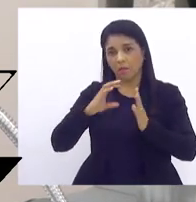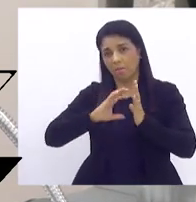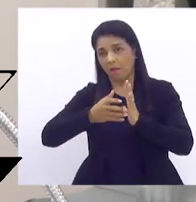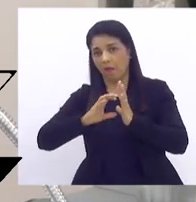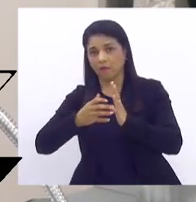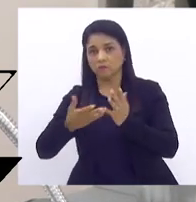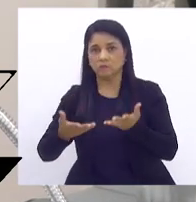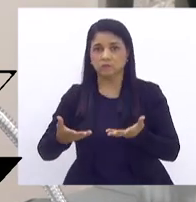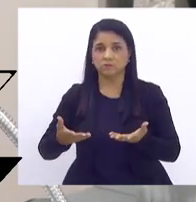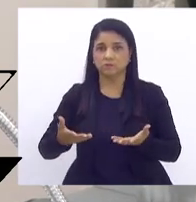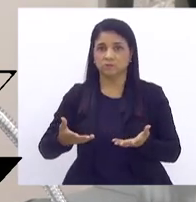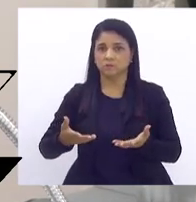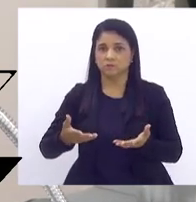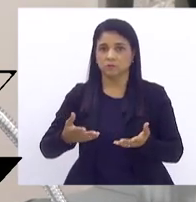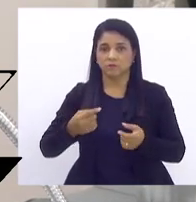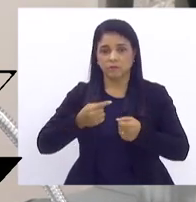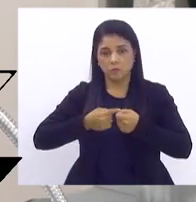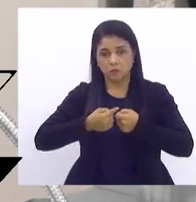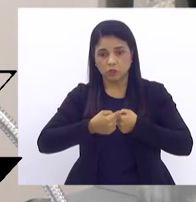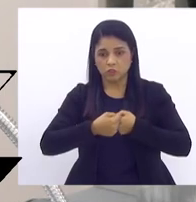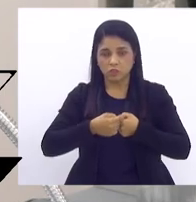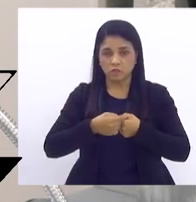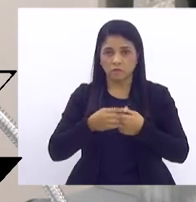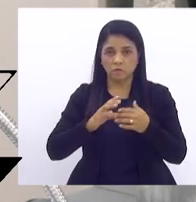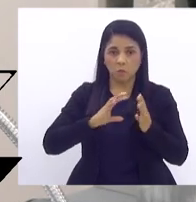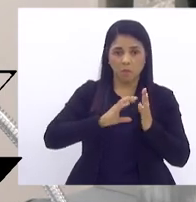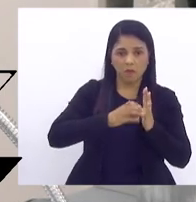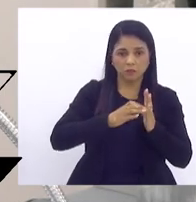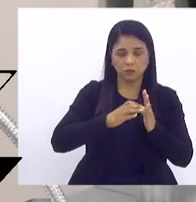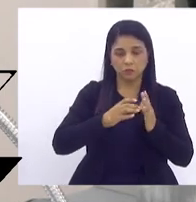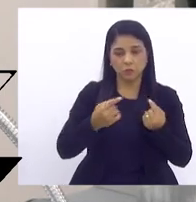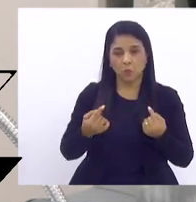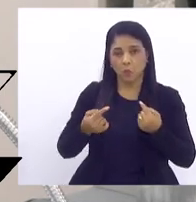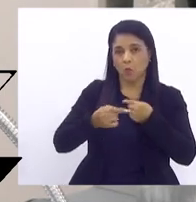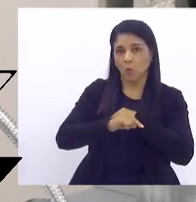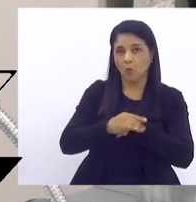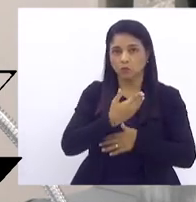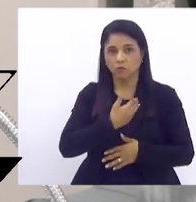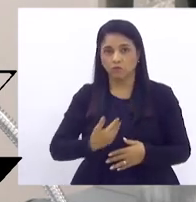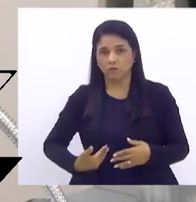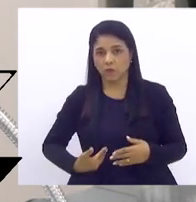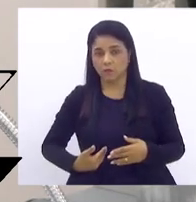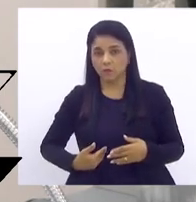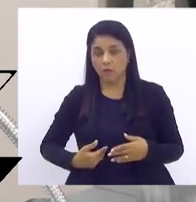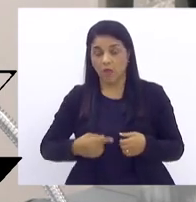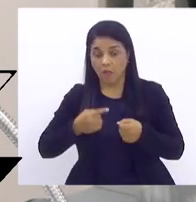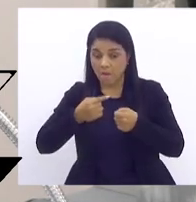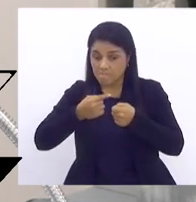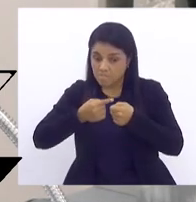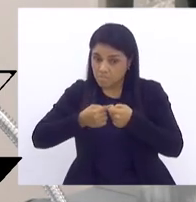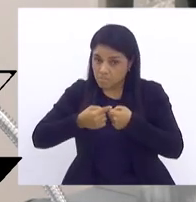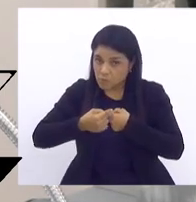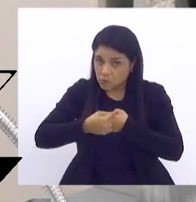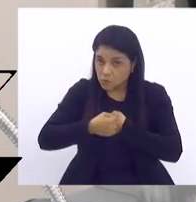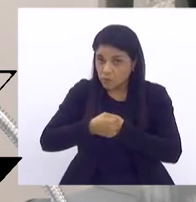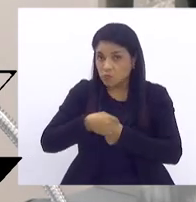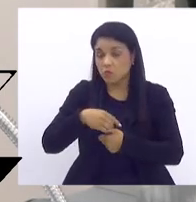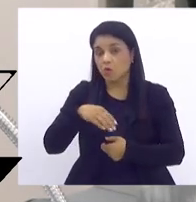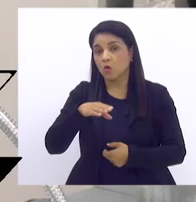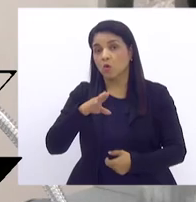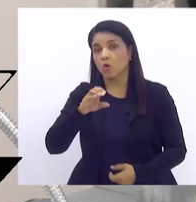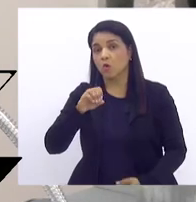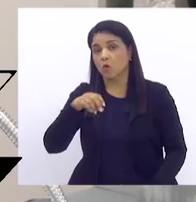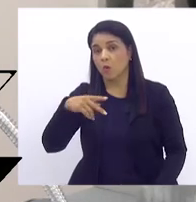partidária. Às vezes, um município que é de um opositor ao governo, quando adentra a competência municipal, aí sim, é a questão